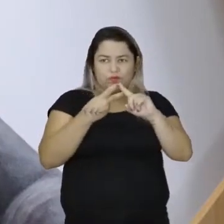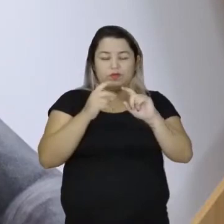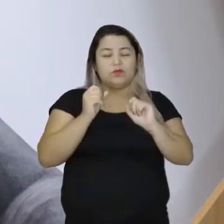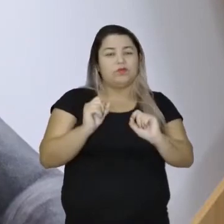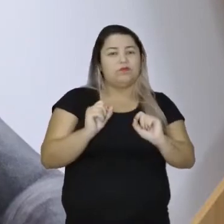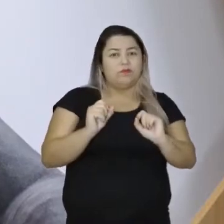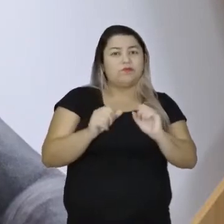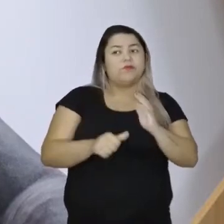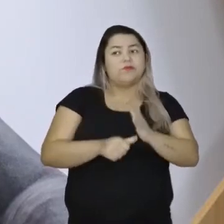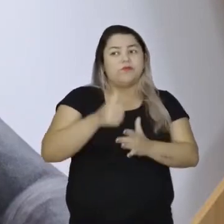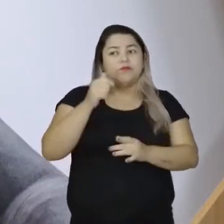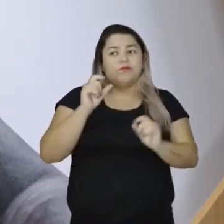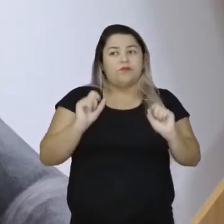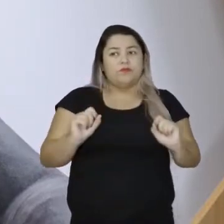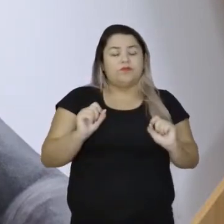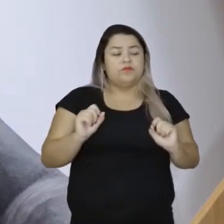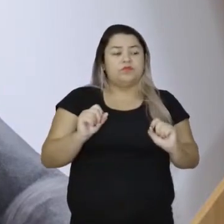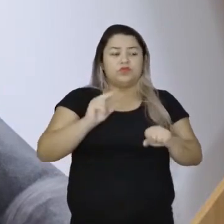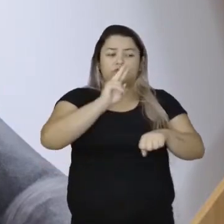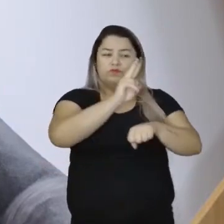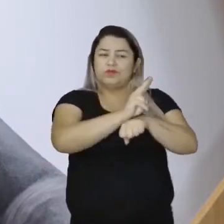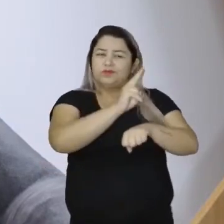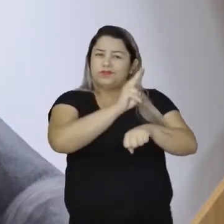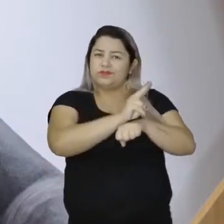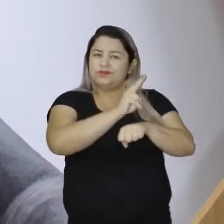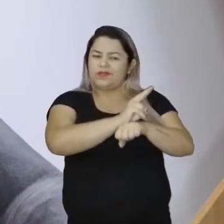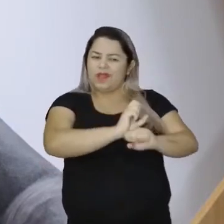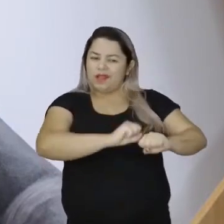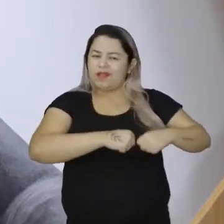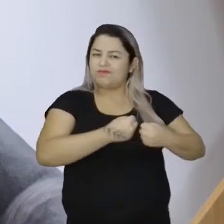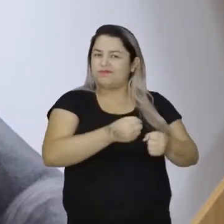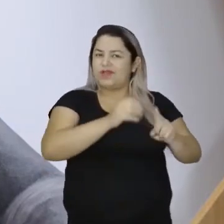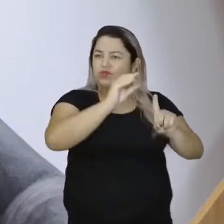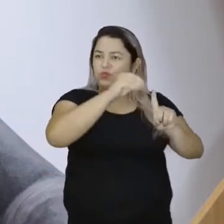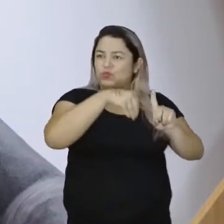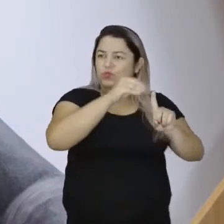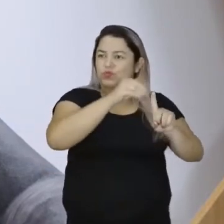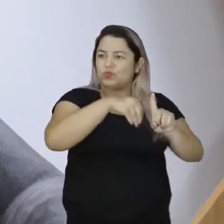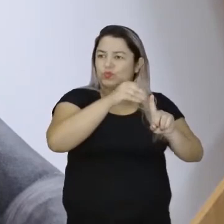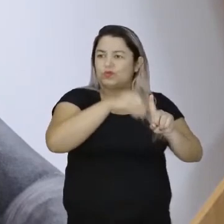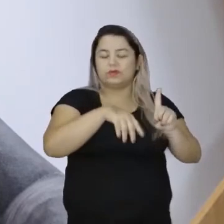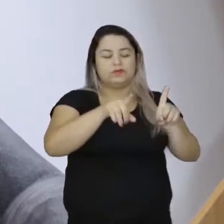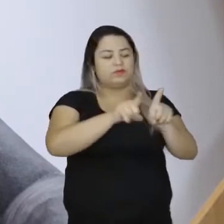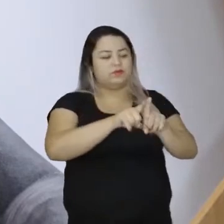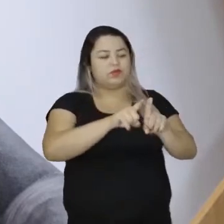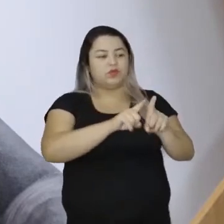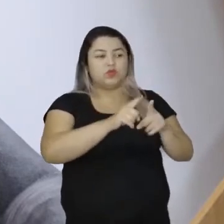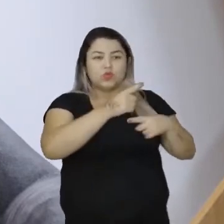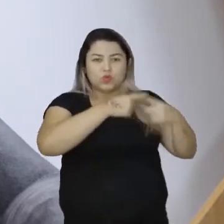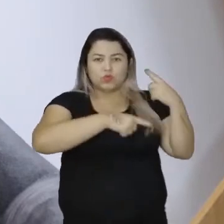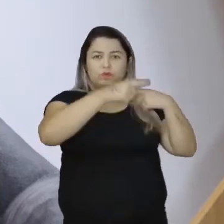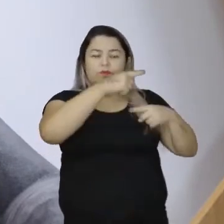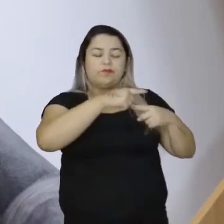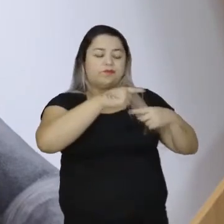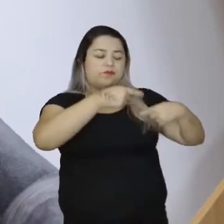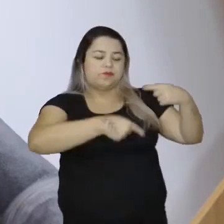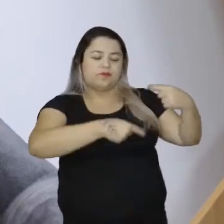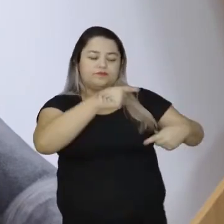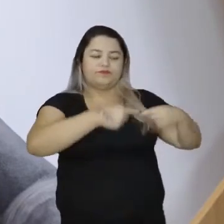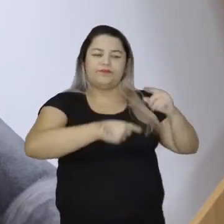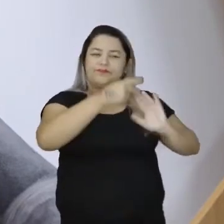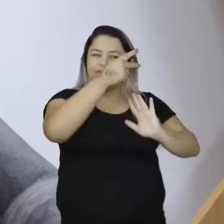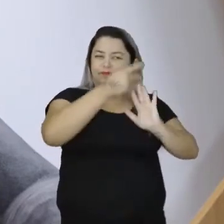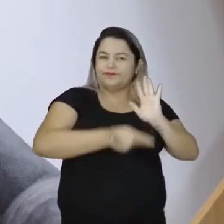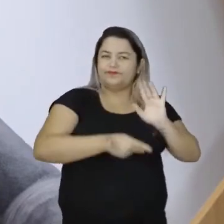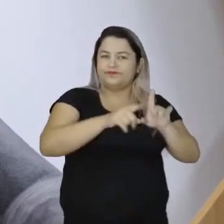Uma perspectiva de proteger as mais vulneráveis, uma perspectiva de construir políticas públicas para